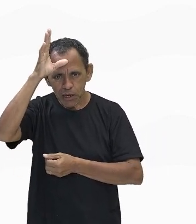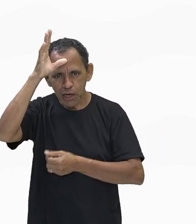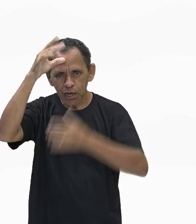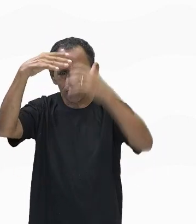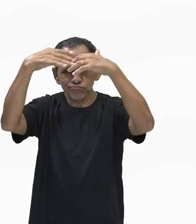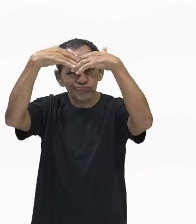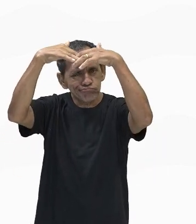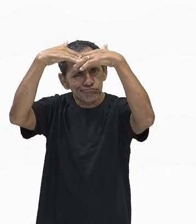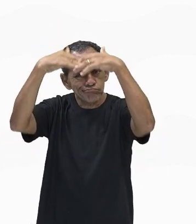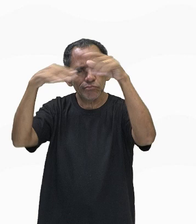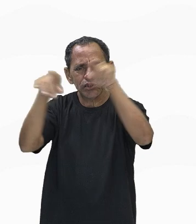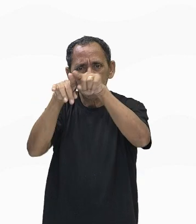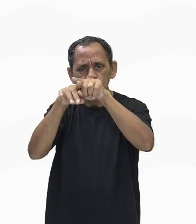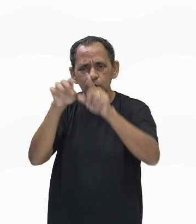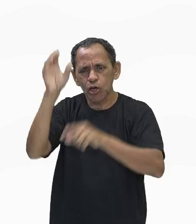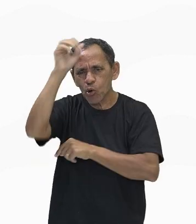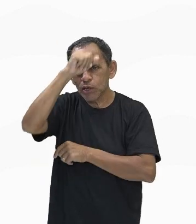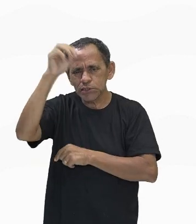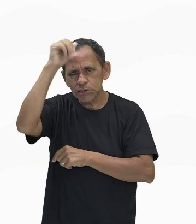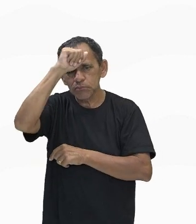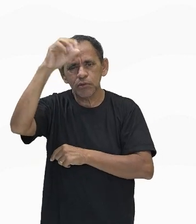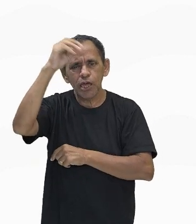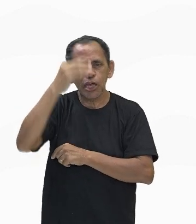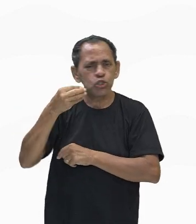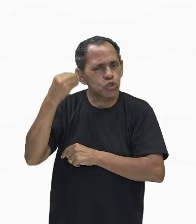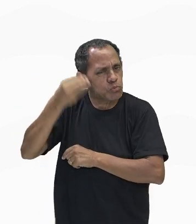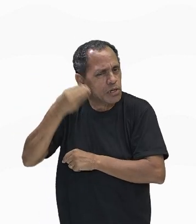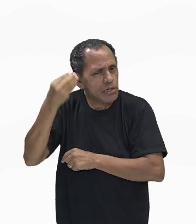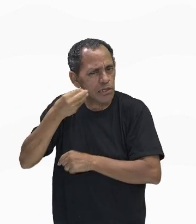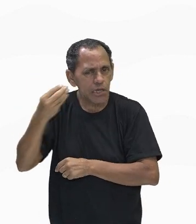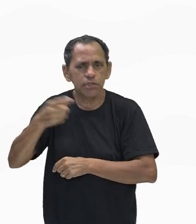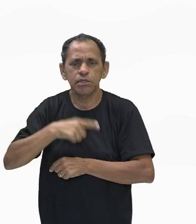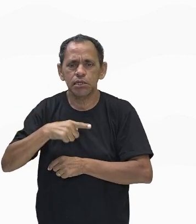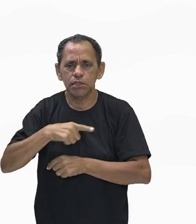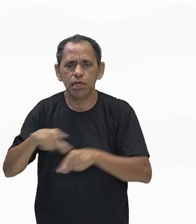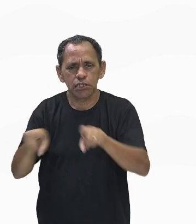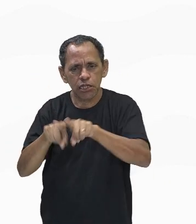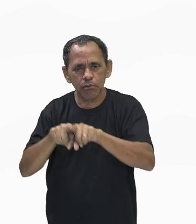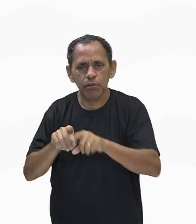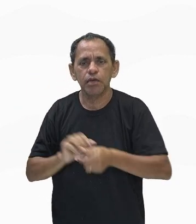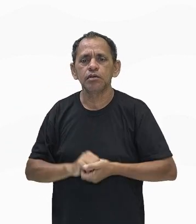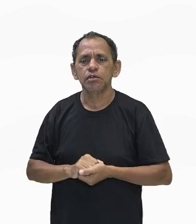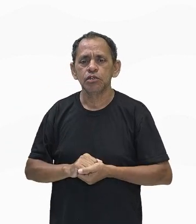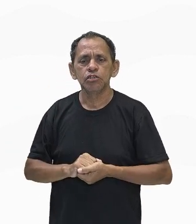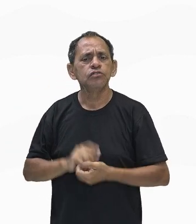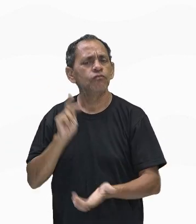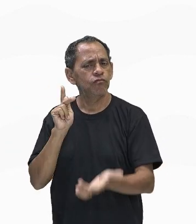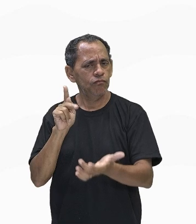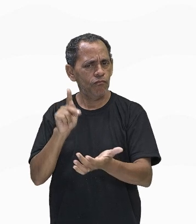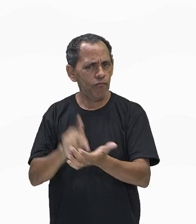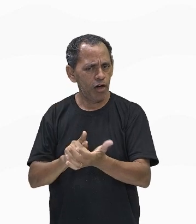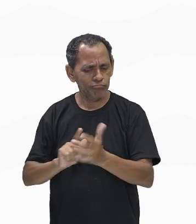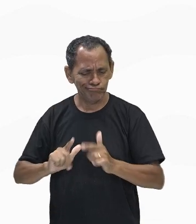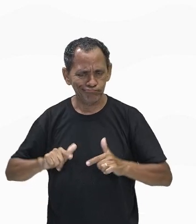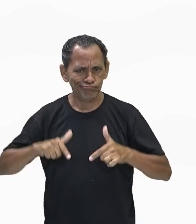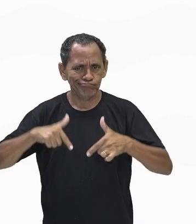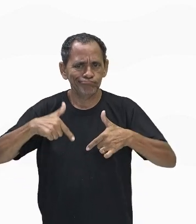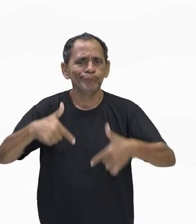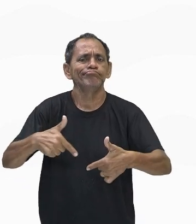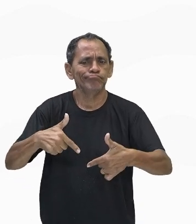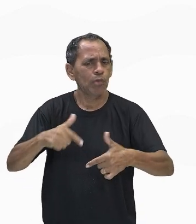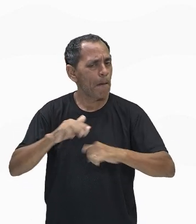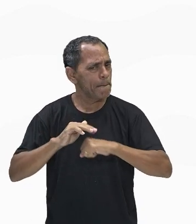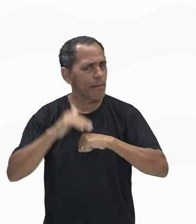nosso conhecimento, a gente adquire cada vez mais conhecimento, a gente acaba exercendo ainda mais o protagonismo na